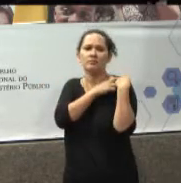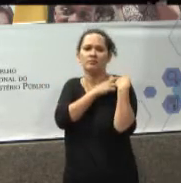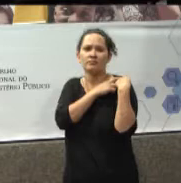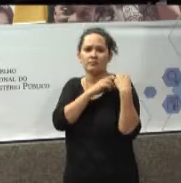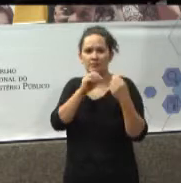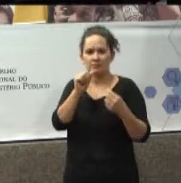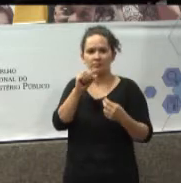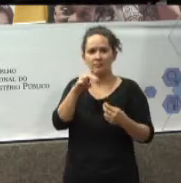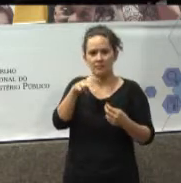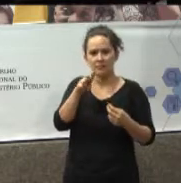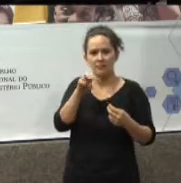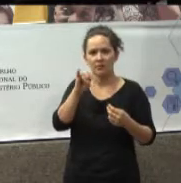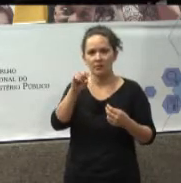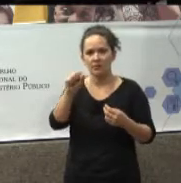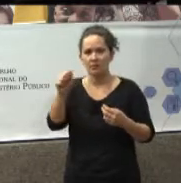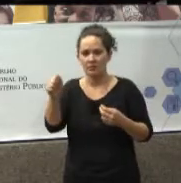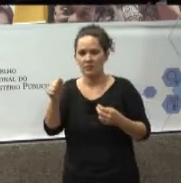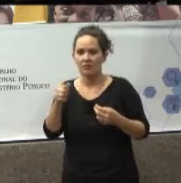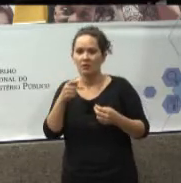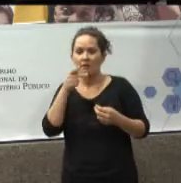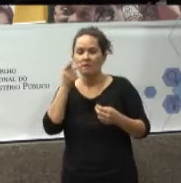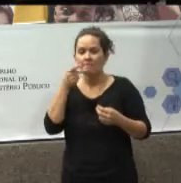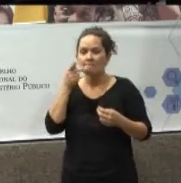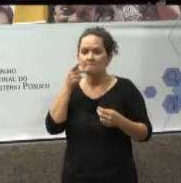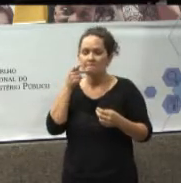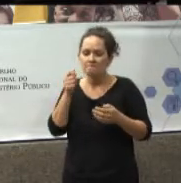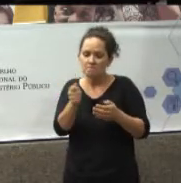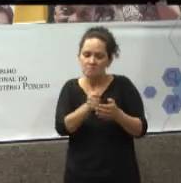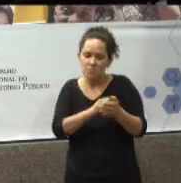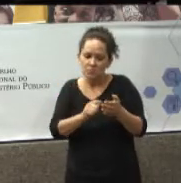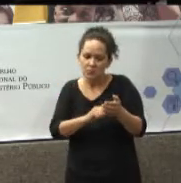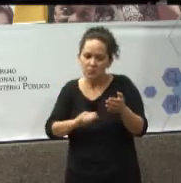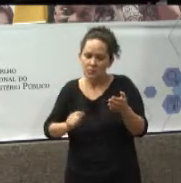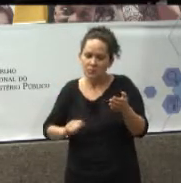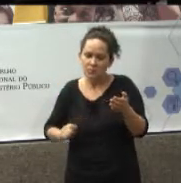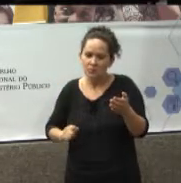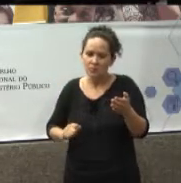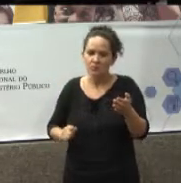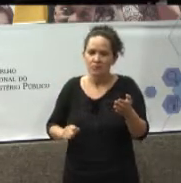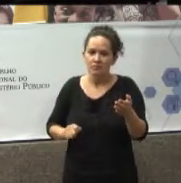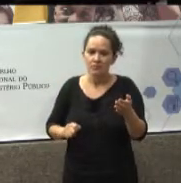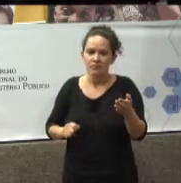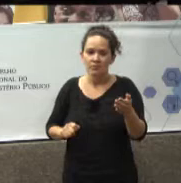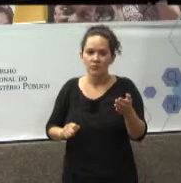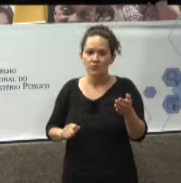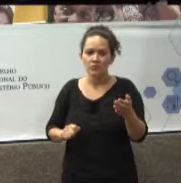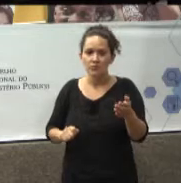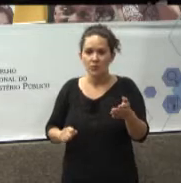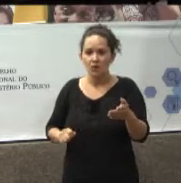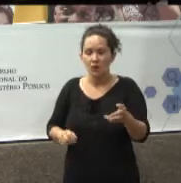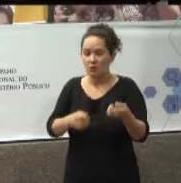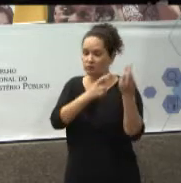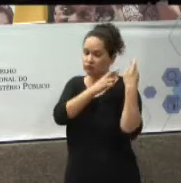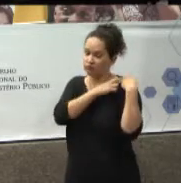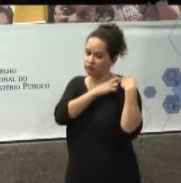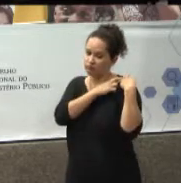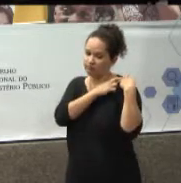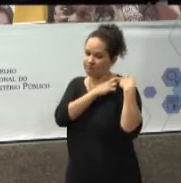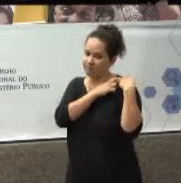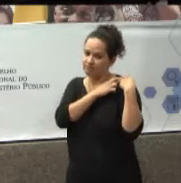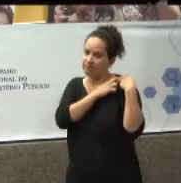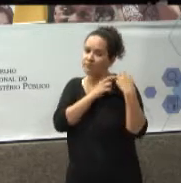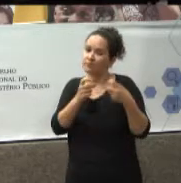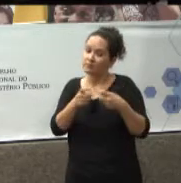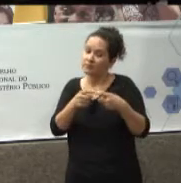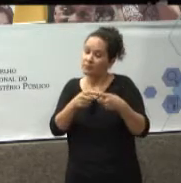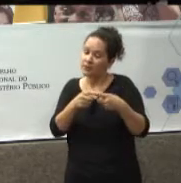visa as receitas fora da bula né são dados por conta e risco do médico e se